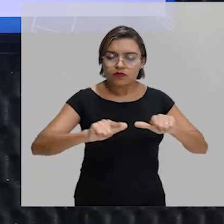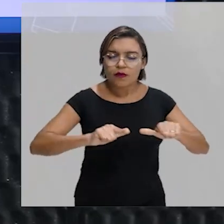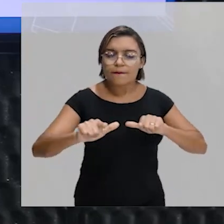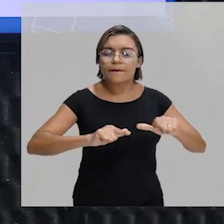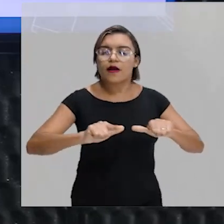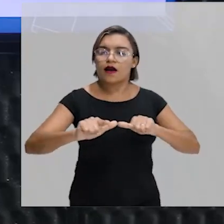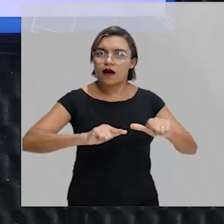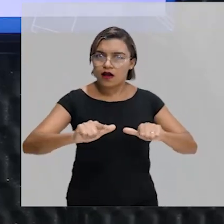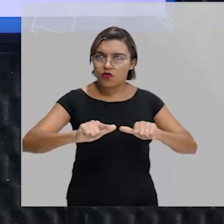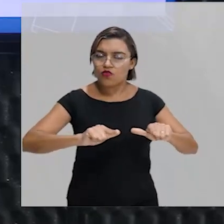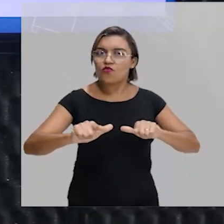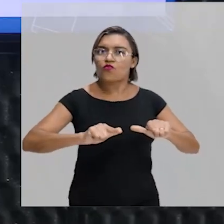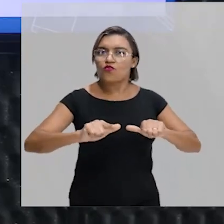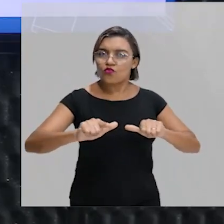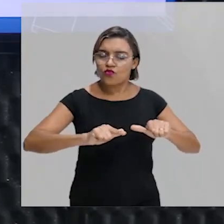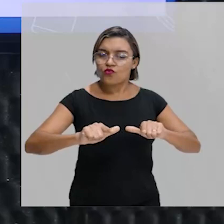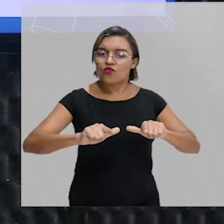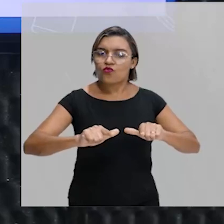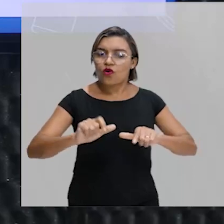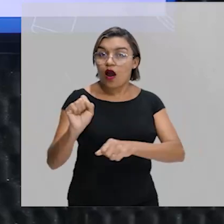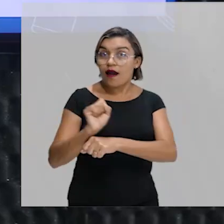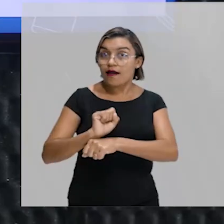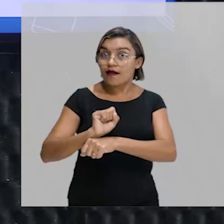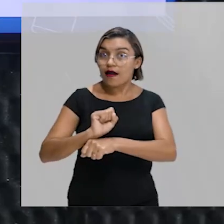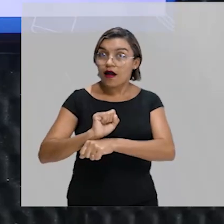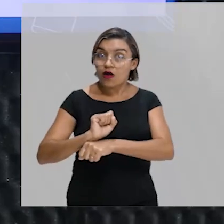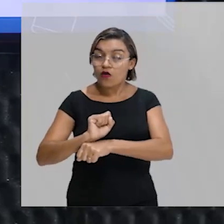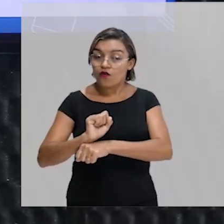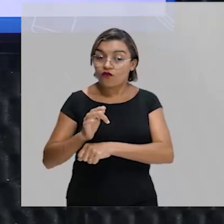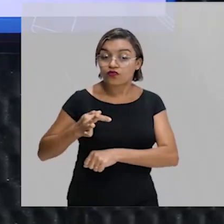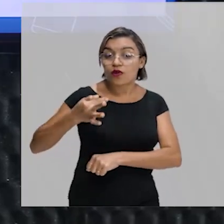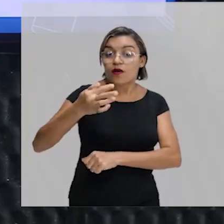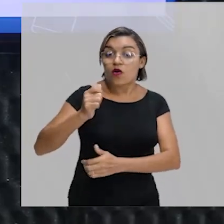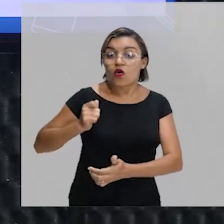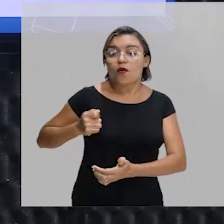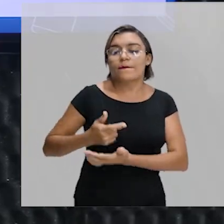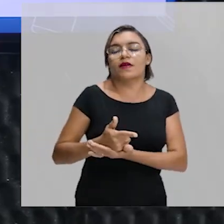para comprar-me um carro. Então, eu